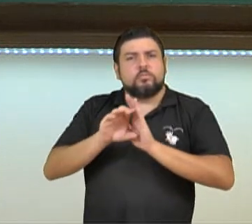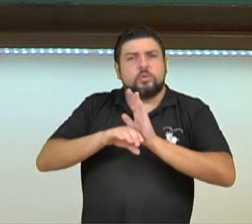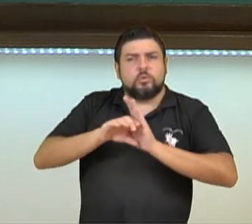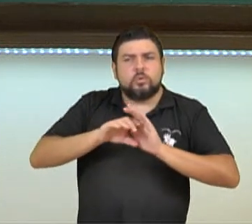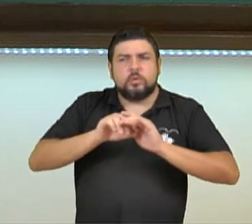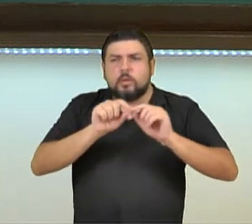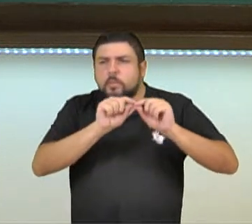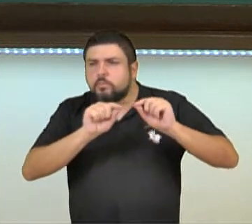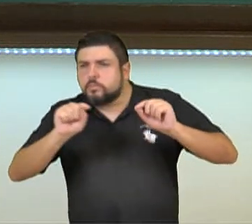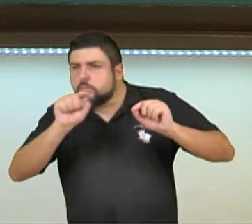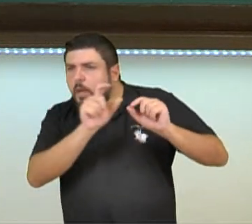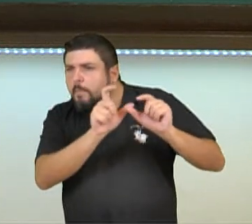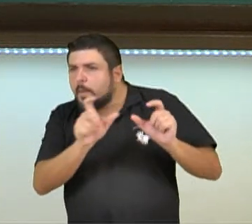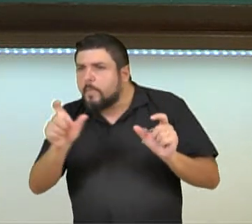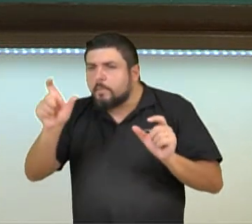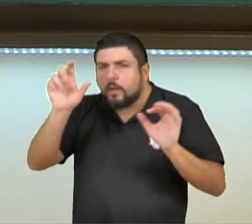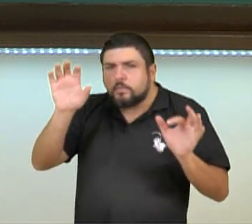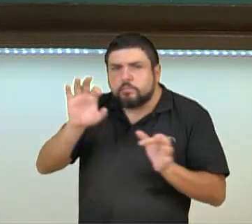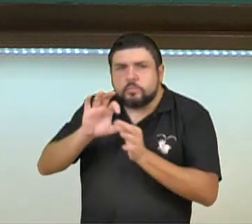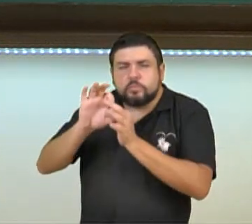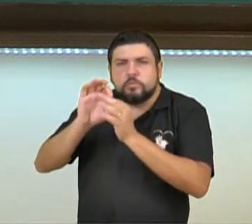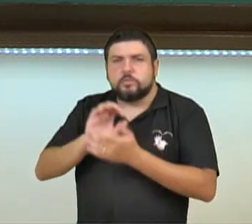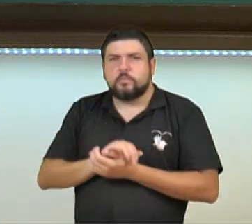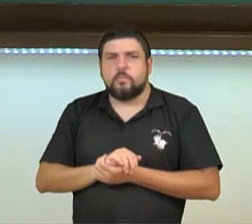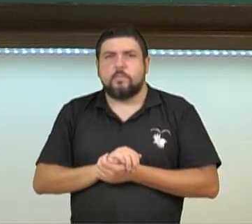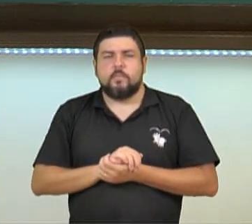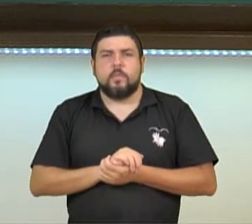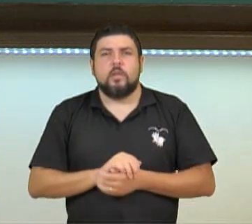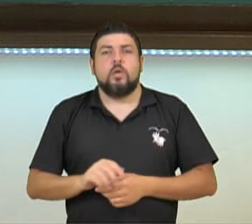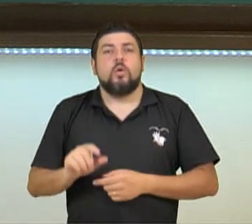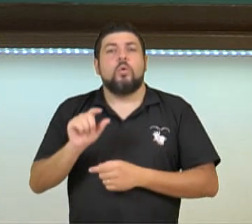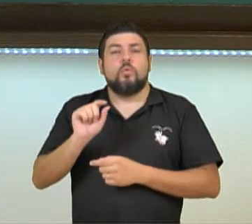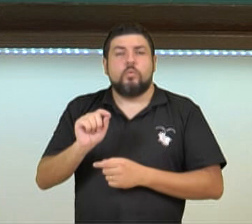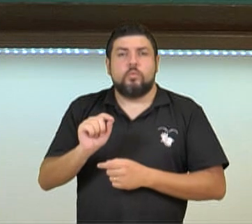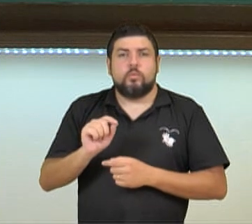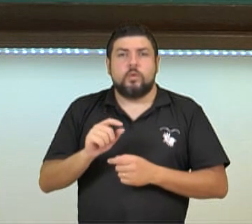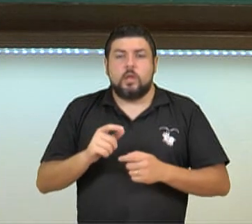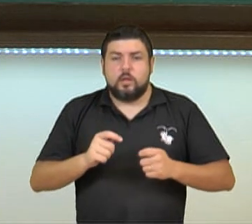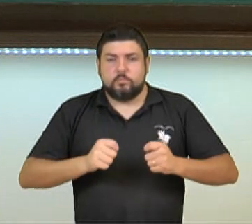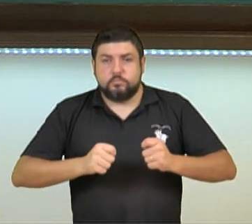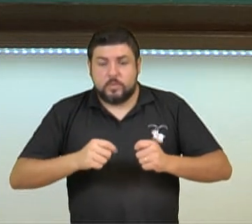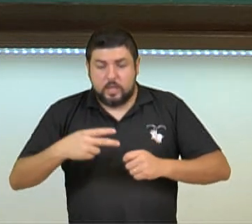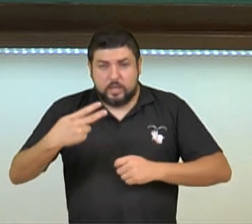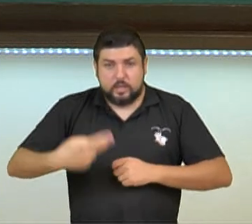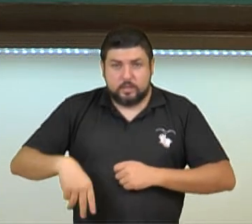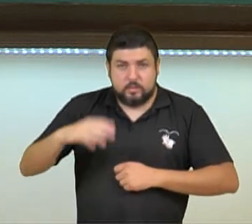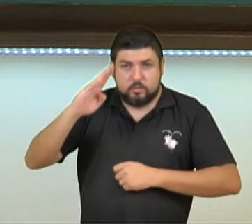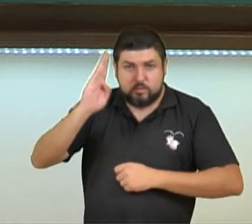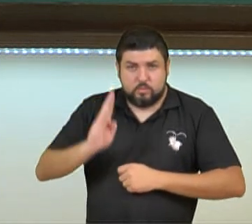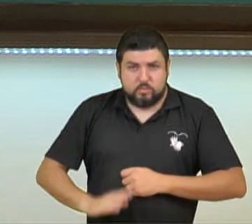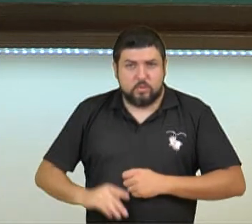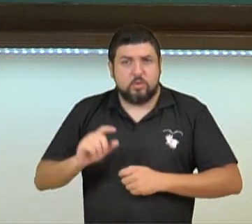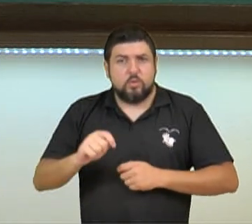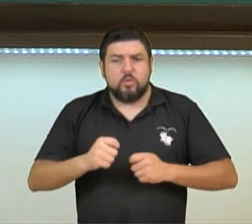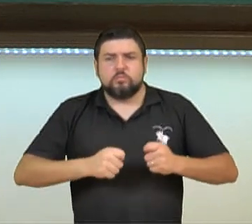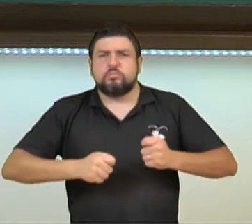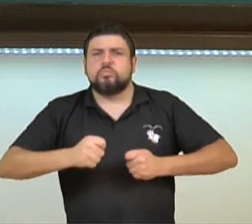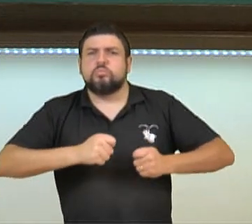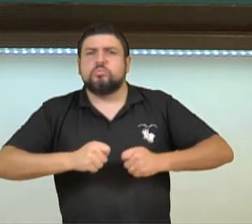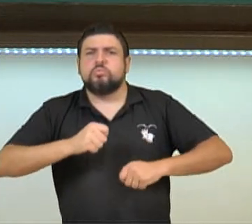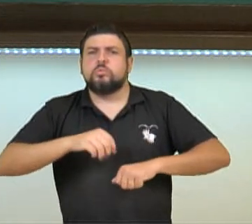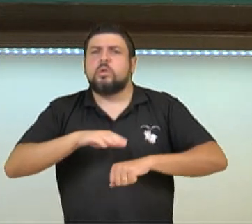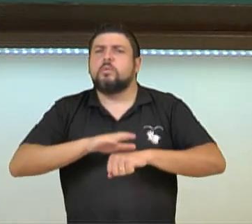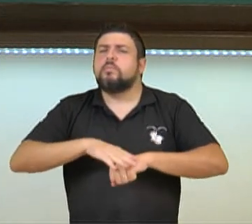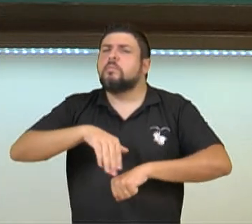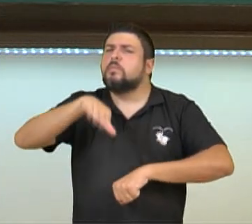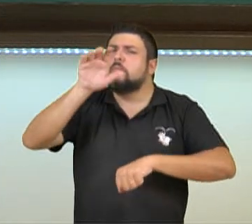cada um. Nele, nós observamos uma desregulamentação da economia, nós temos uma economia cada vez mais solta e mais fluida, deixando